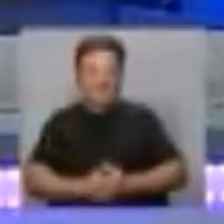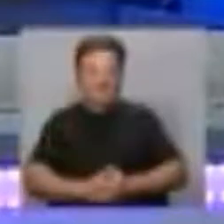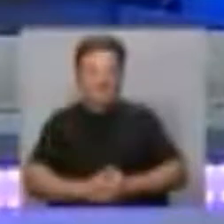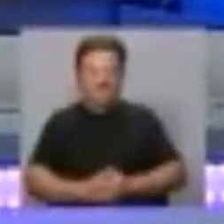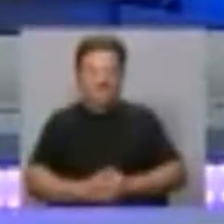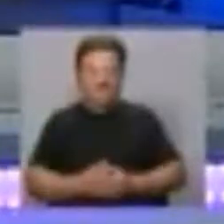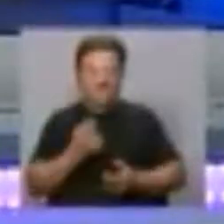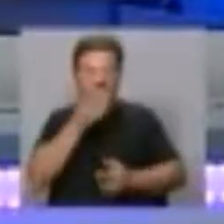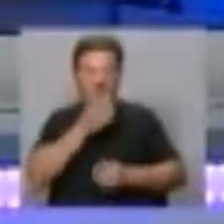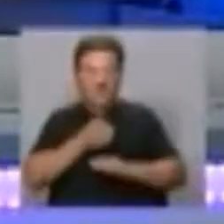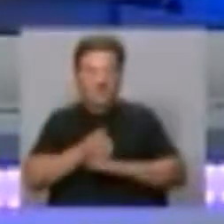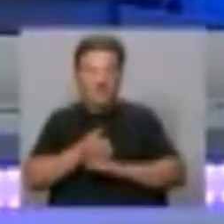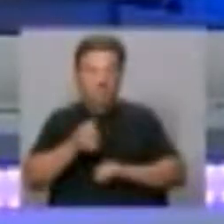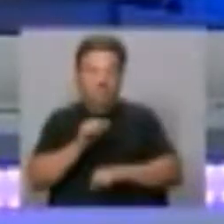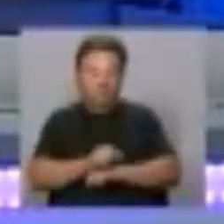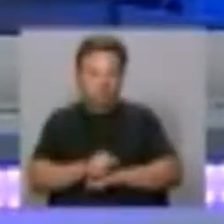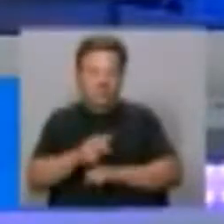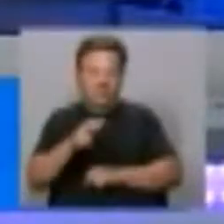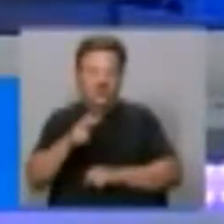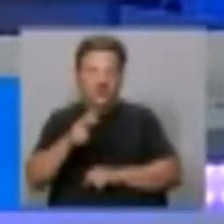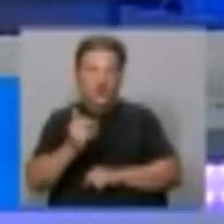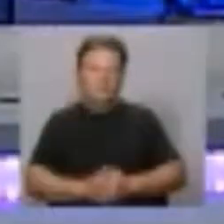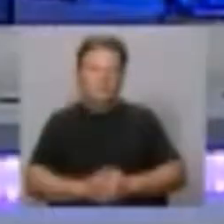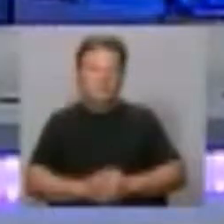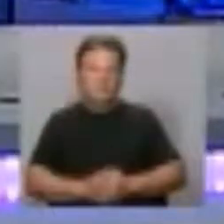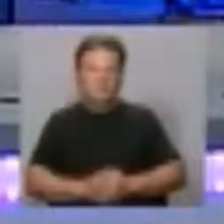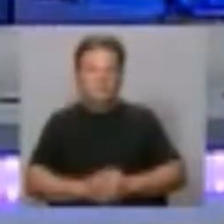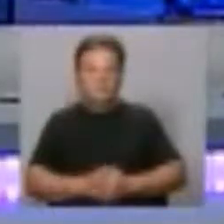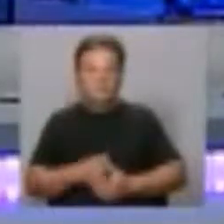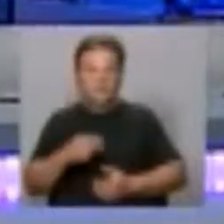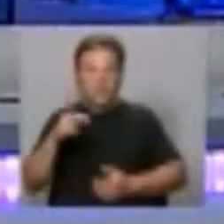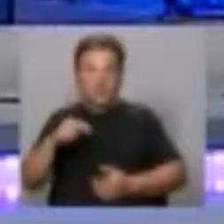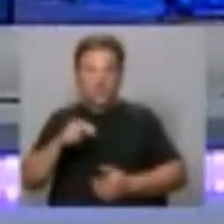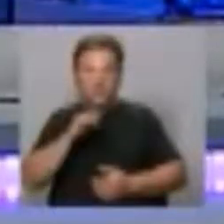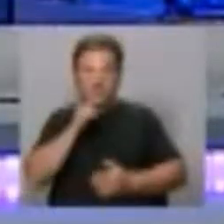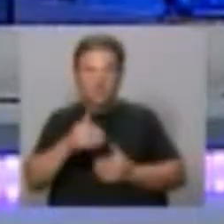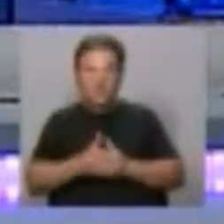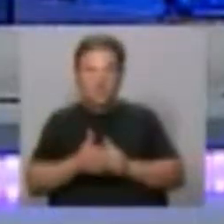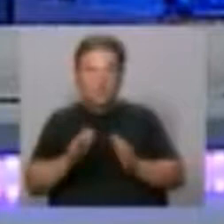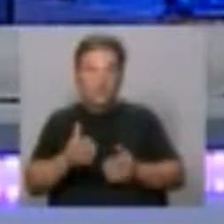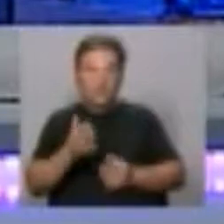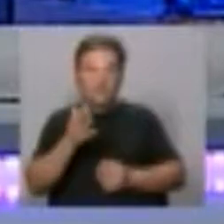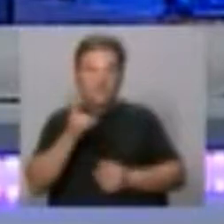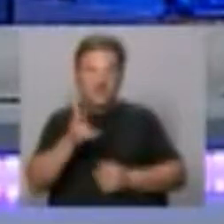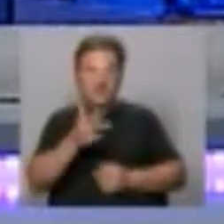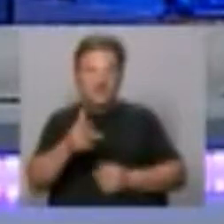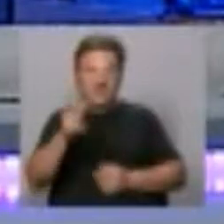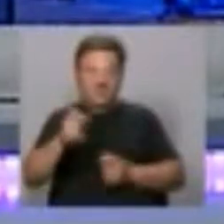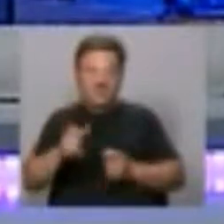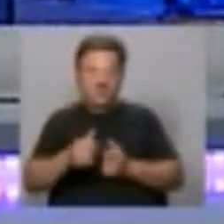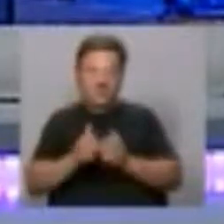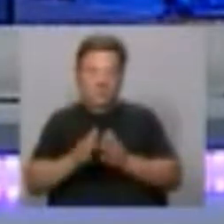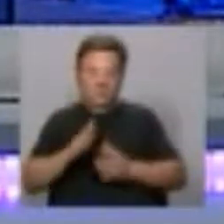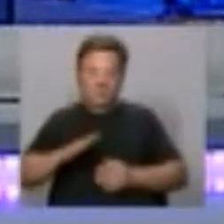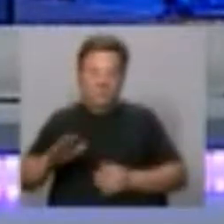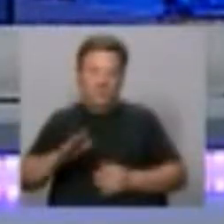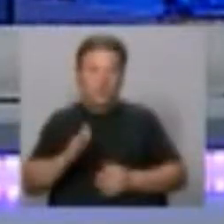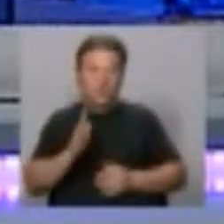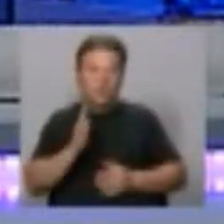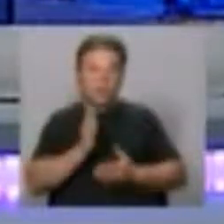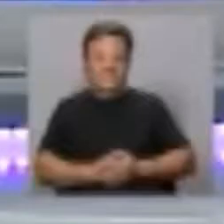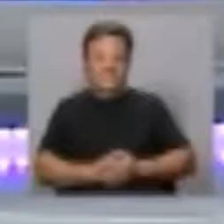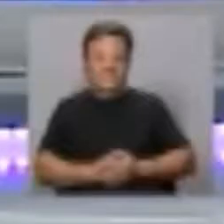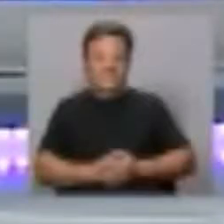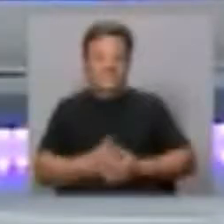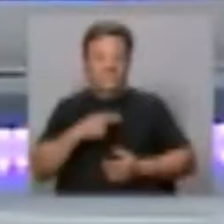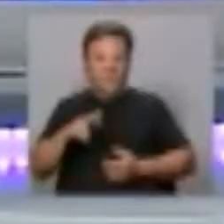elementos. Uma embarcação encalhou no Rio Douro, a bordo seguinte. Em junho, morreram quase 1.100 pessoas em todo o país, só nos 3 dias